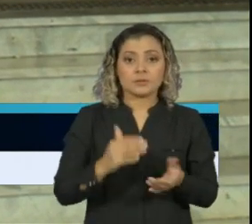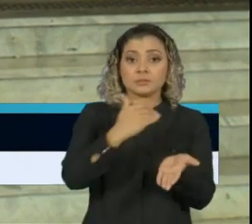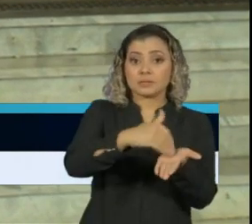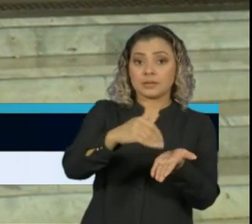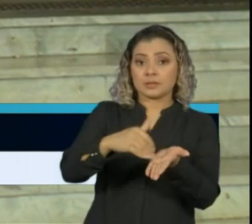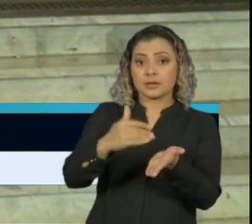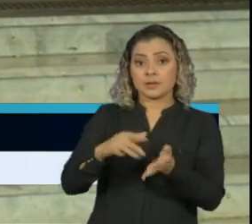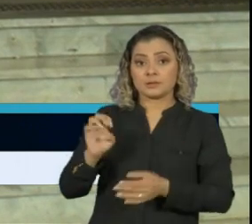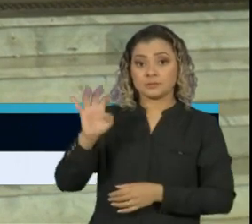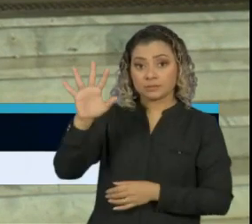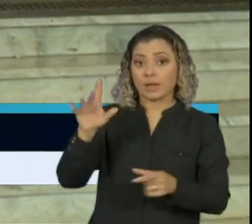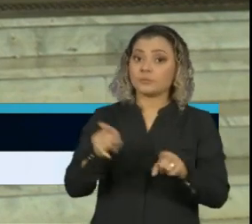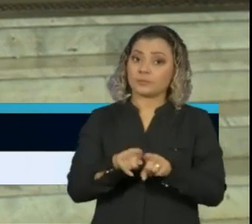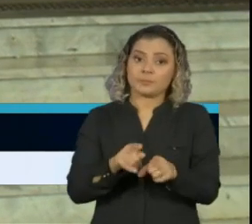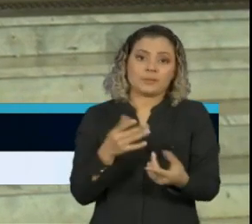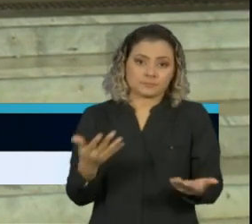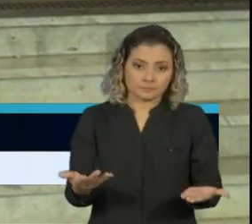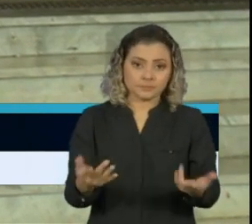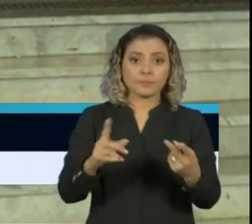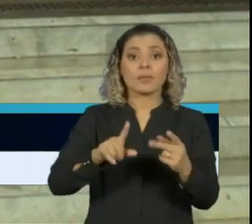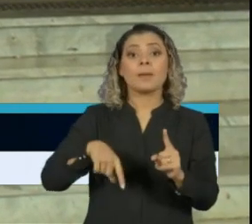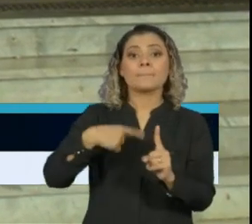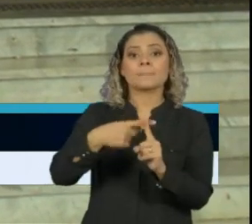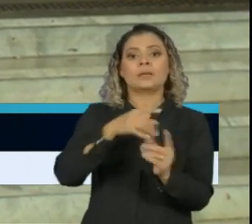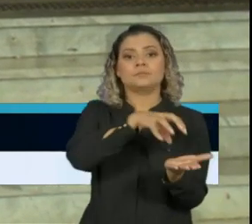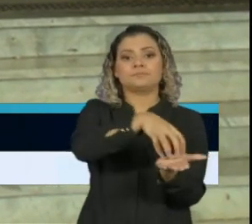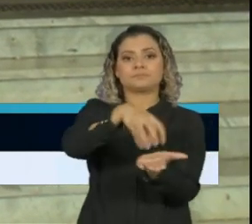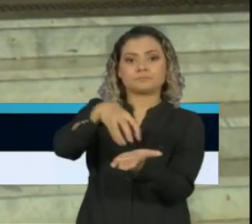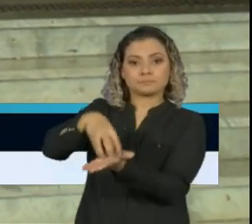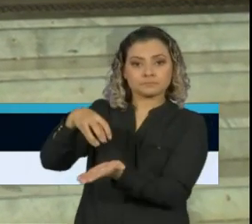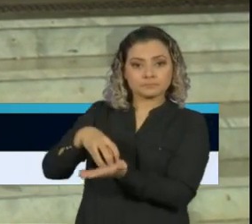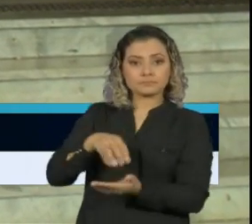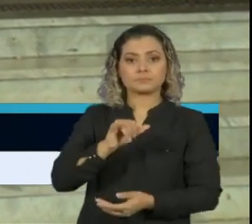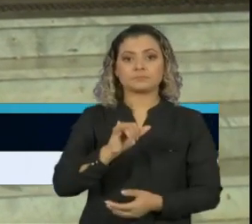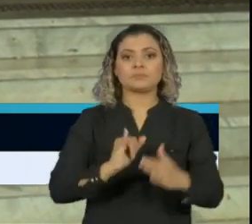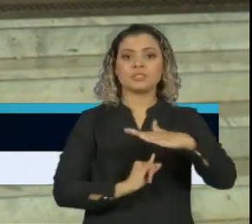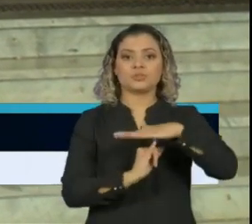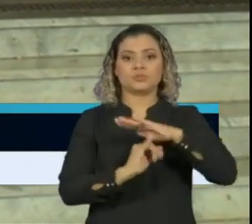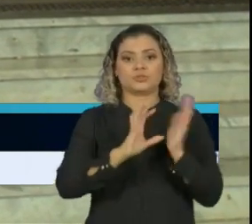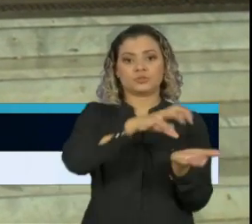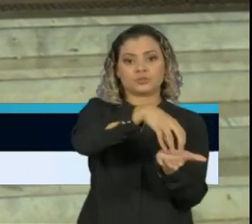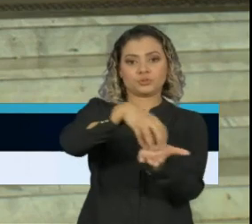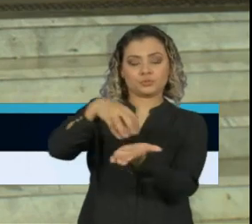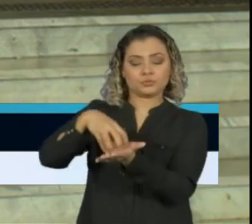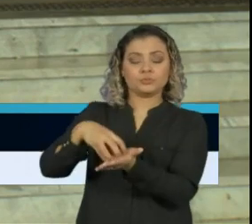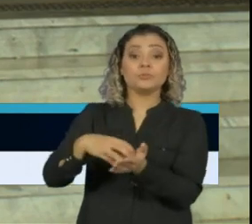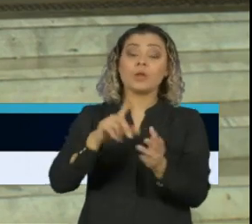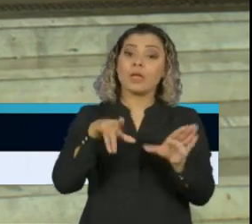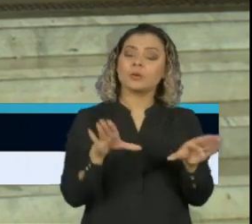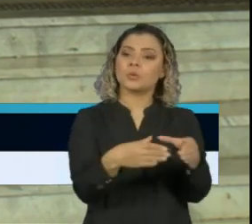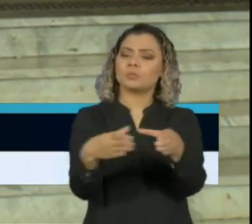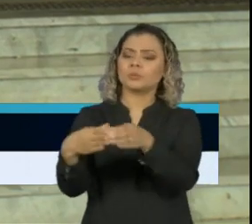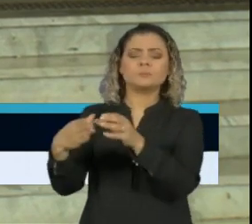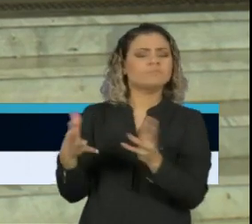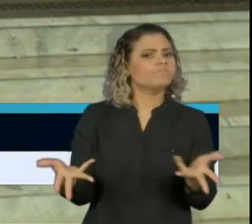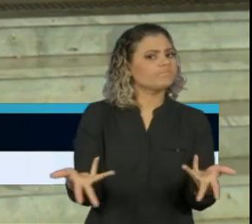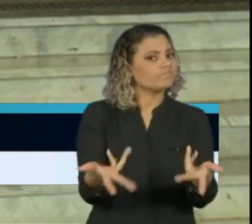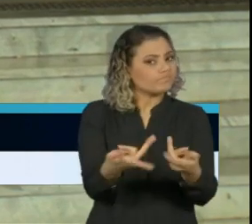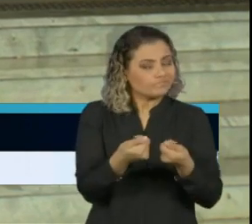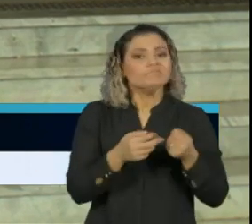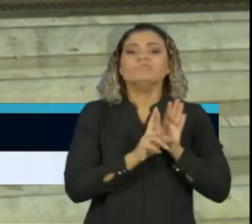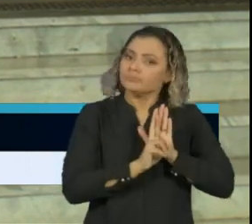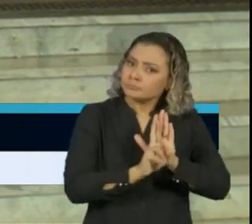Secretaria de Estado, obviamente, e os seus institutos. Então, é um grupo composto de especialistas que